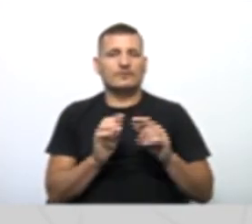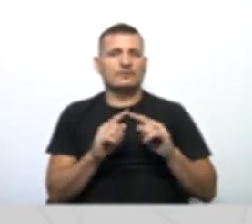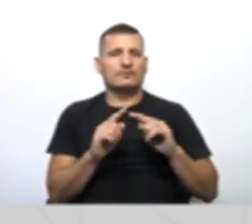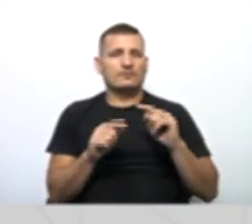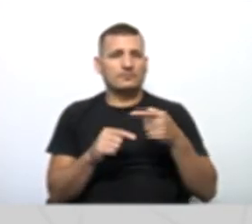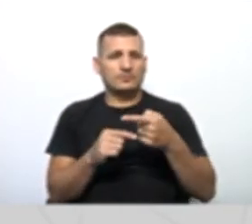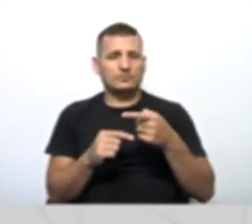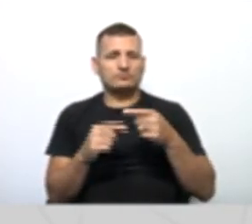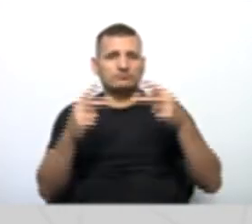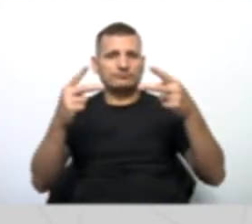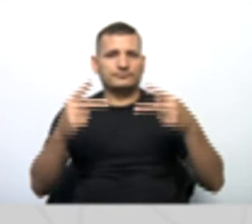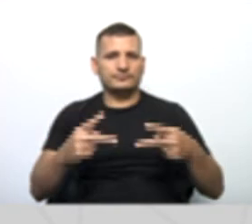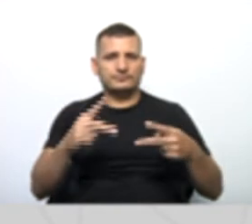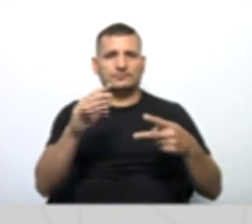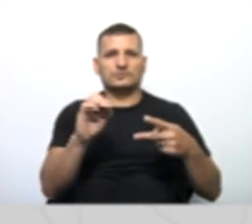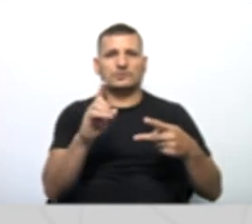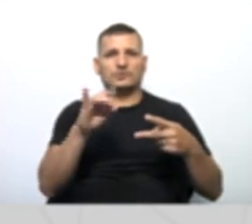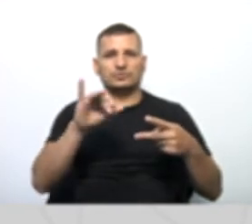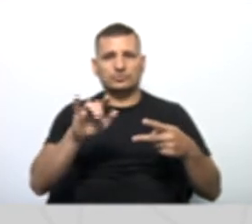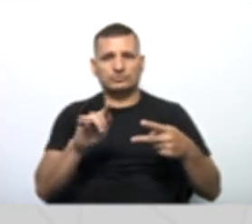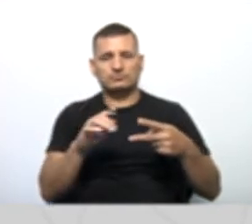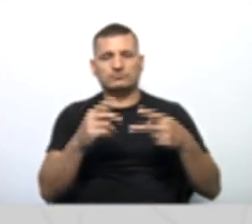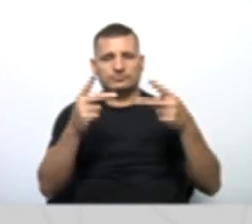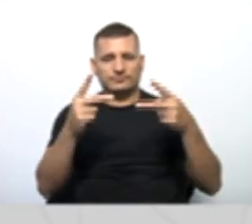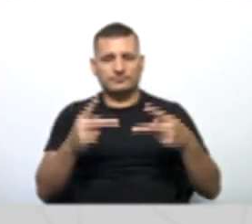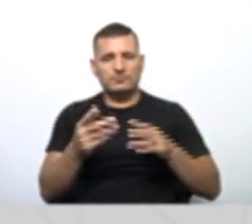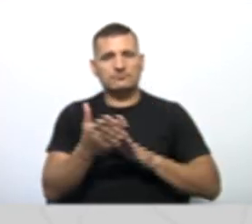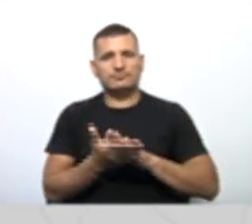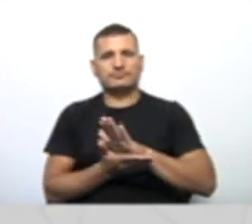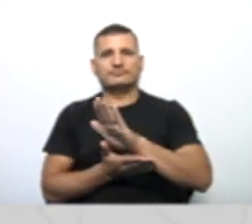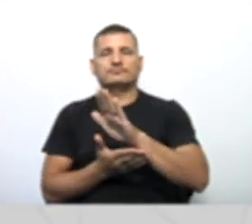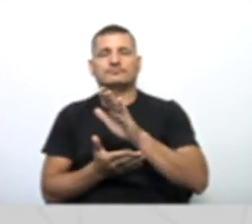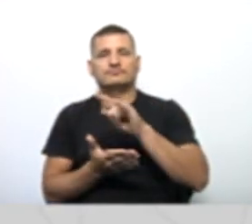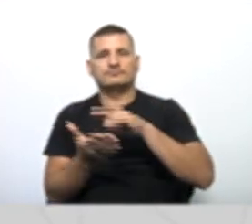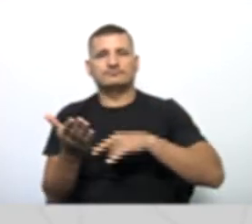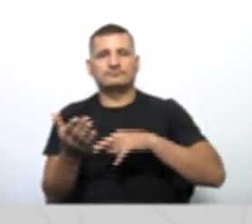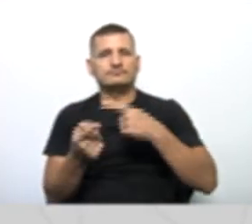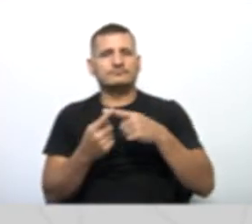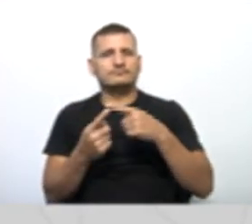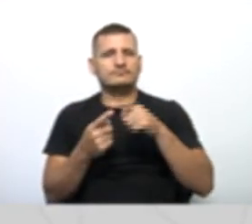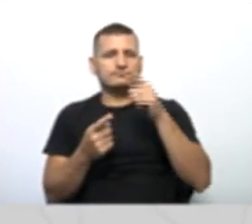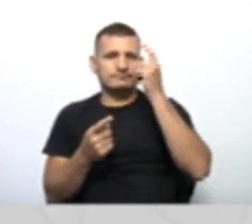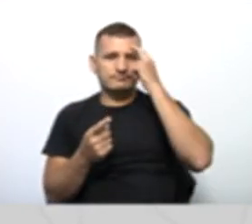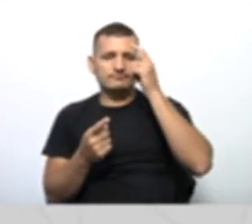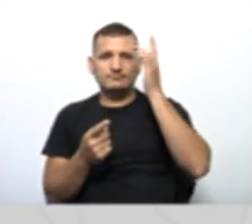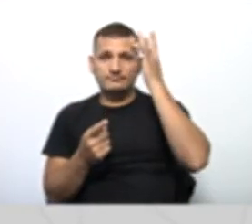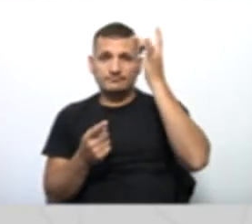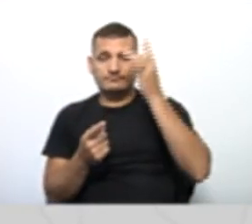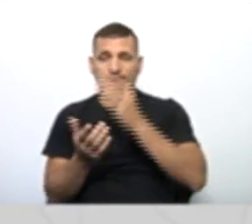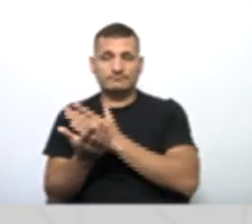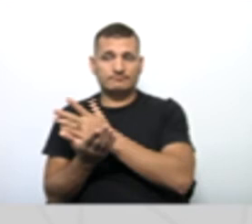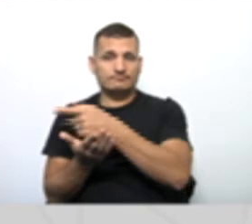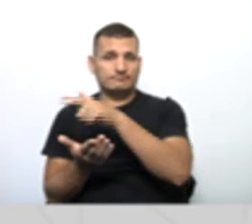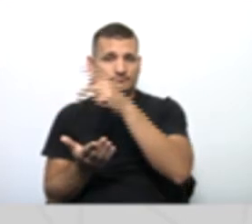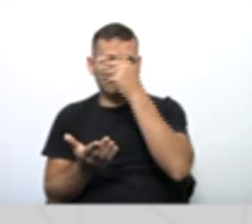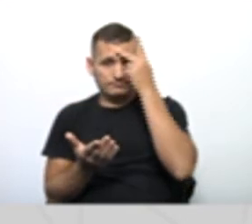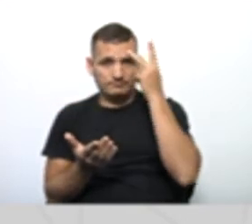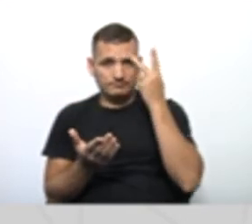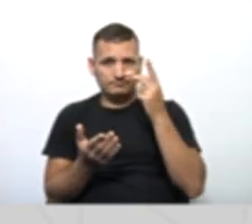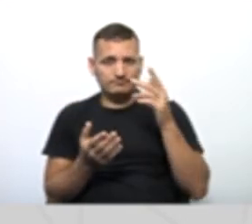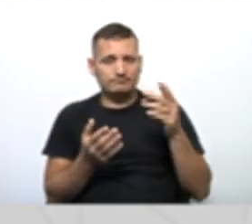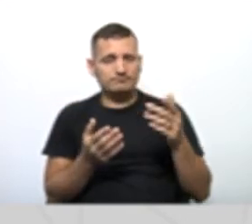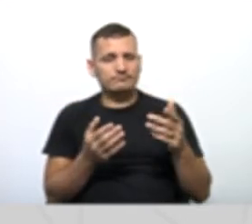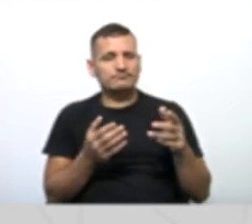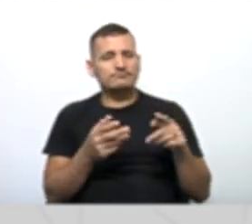leitura do código já gera uma documentação. Porque imagine, amanhã alguém vai querer dar manutenção desse software. Você